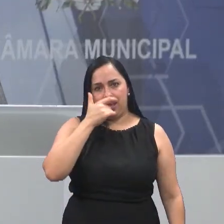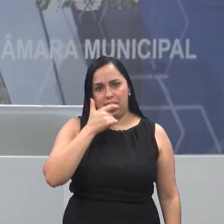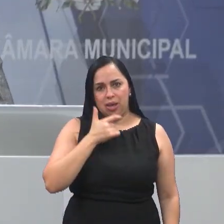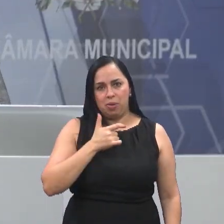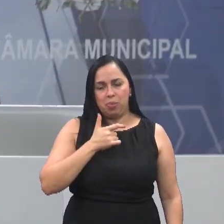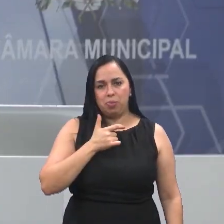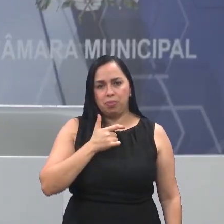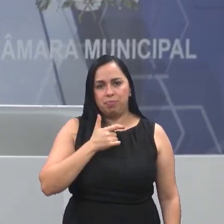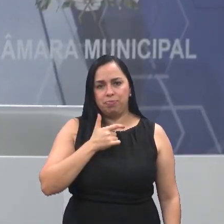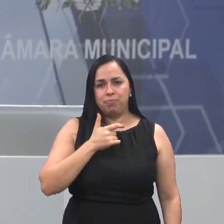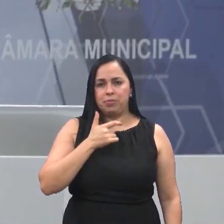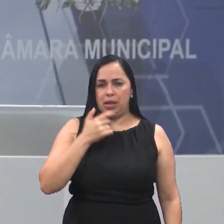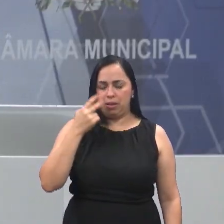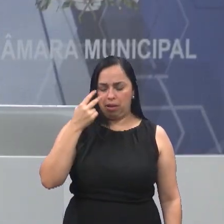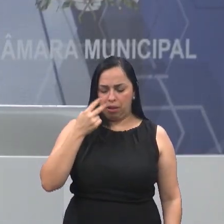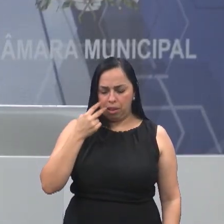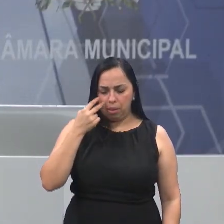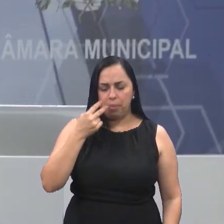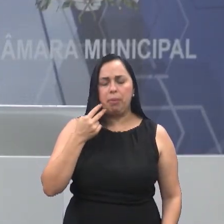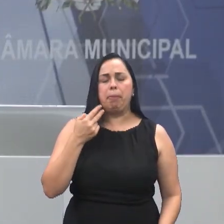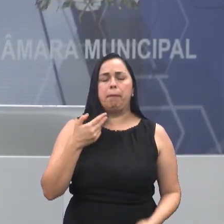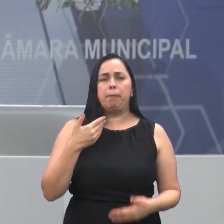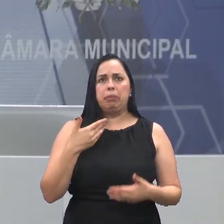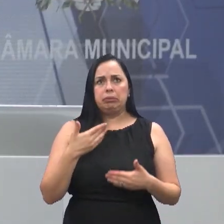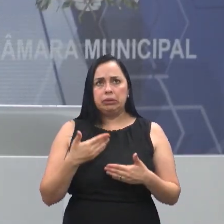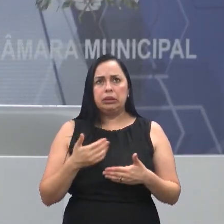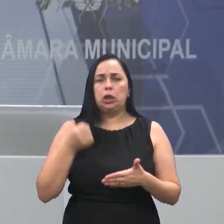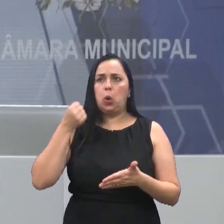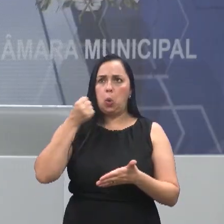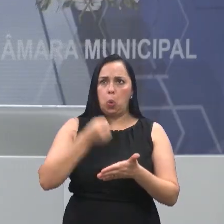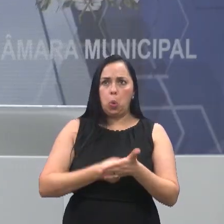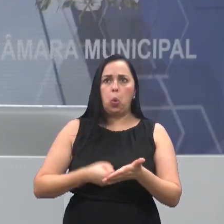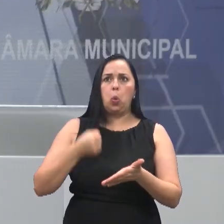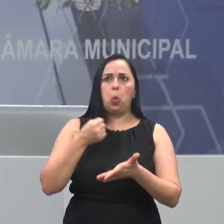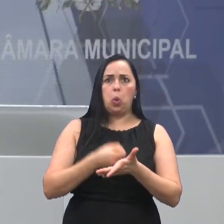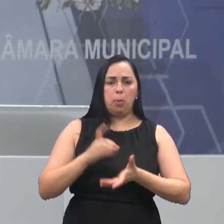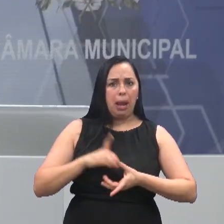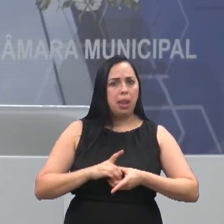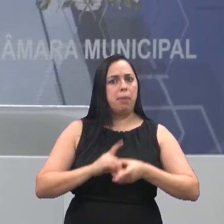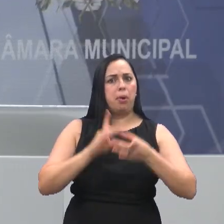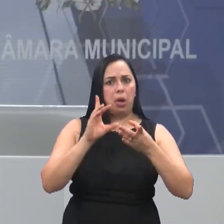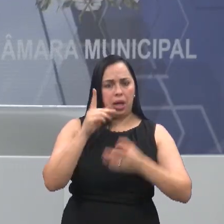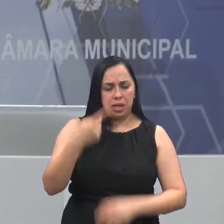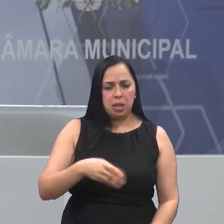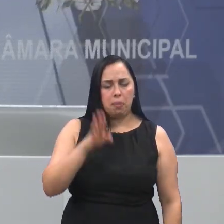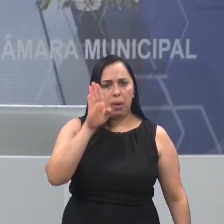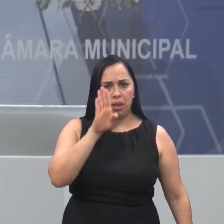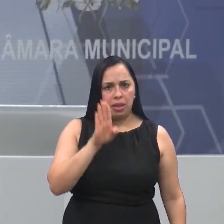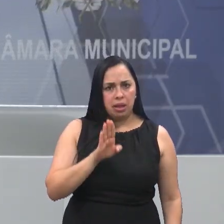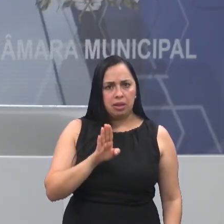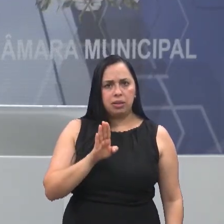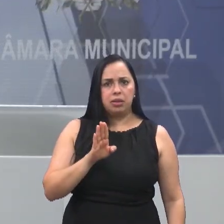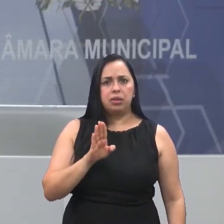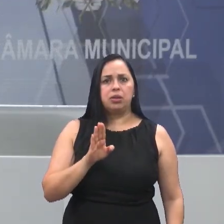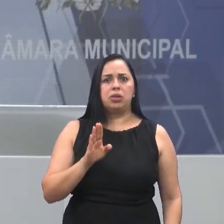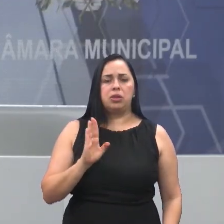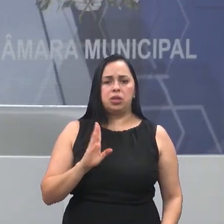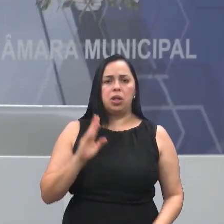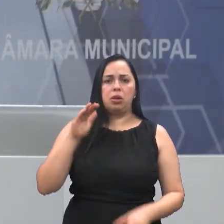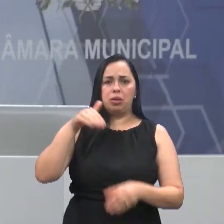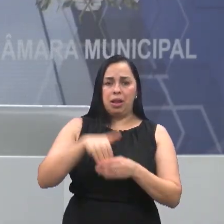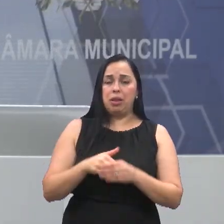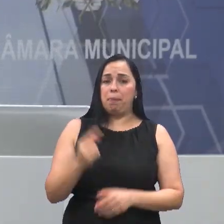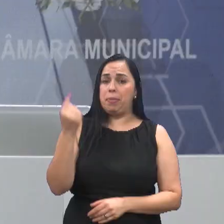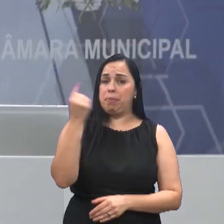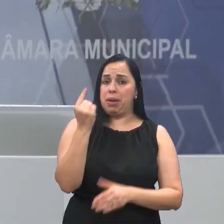vereador, eu, enquanto alguém que luto pela democracia no nosso país, eu que vim para essa casa, estou no meu primeiro